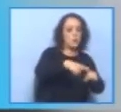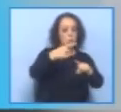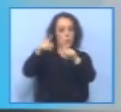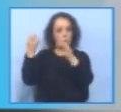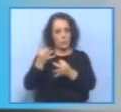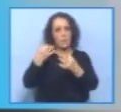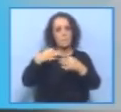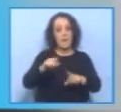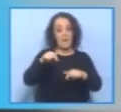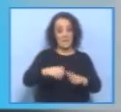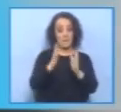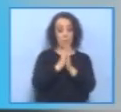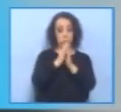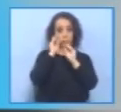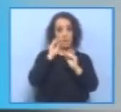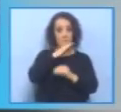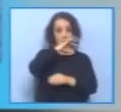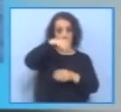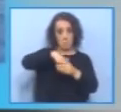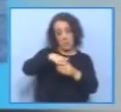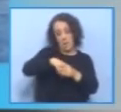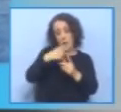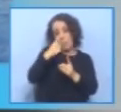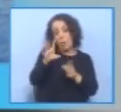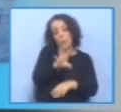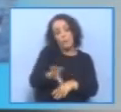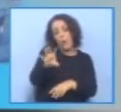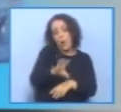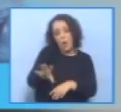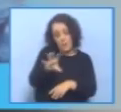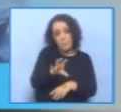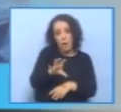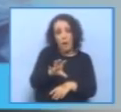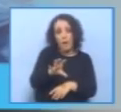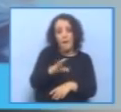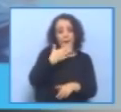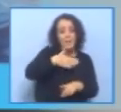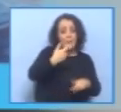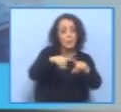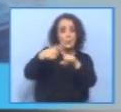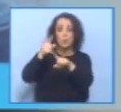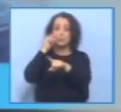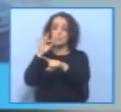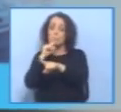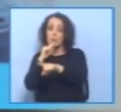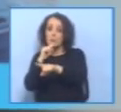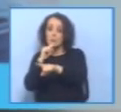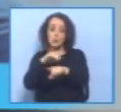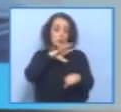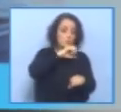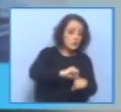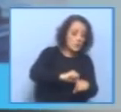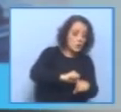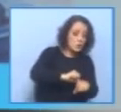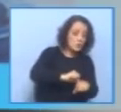aqui os pais, temos os filhos, muitas vezes envolvem-se os avós, quando os pais não podem estar tão